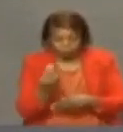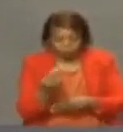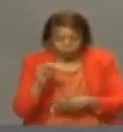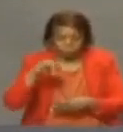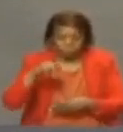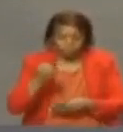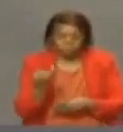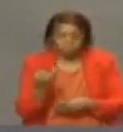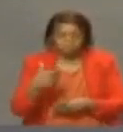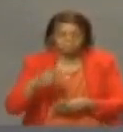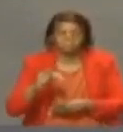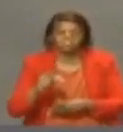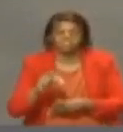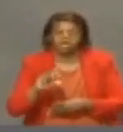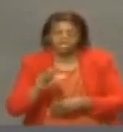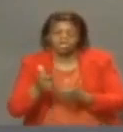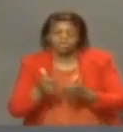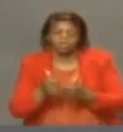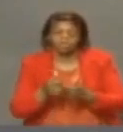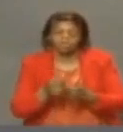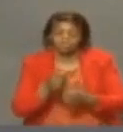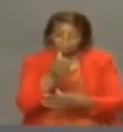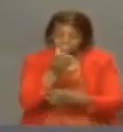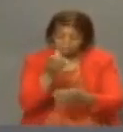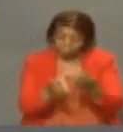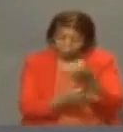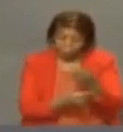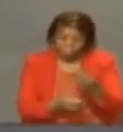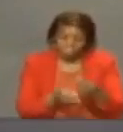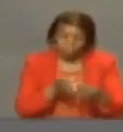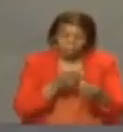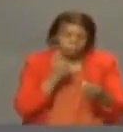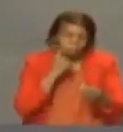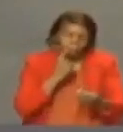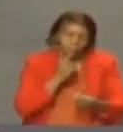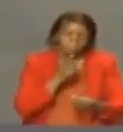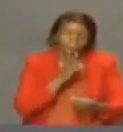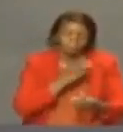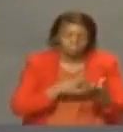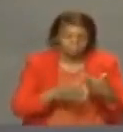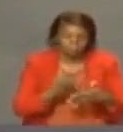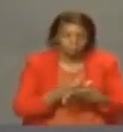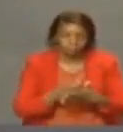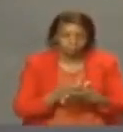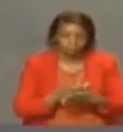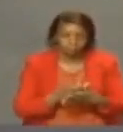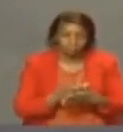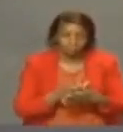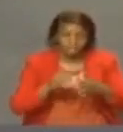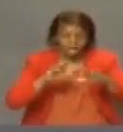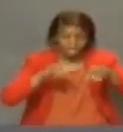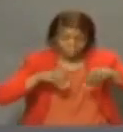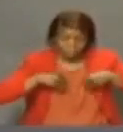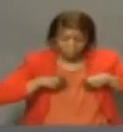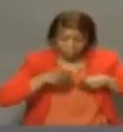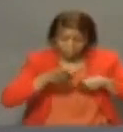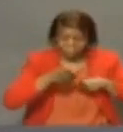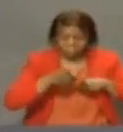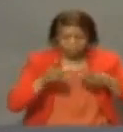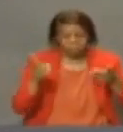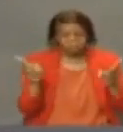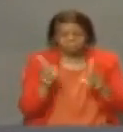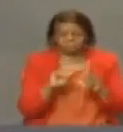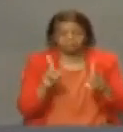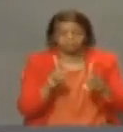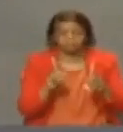e é reprovável e deve merecer mais veemente repúdio da sociedade angolana que não pode permitir